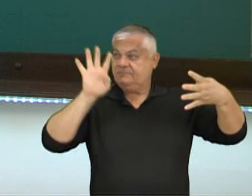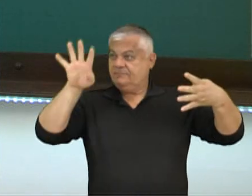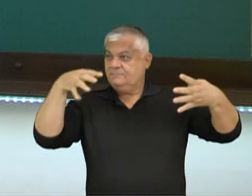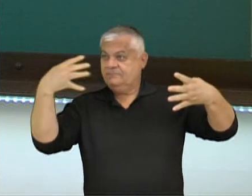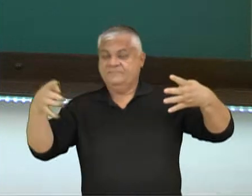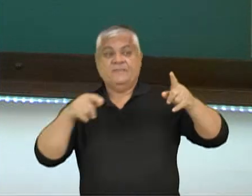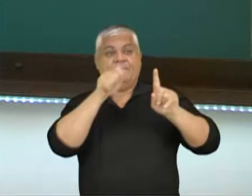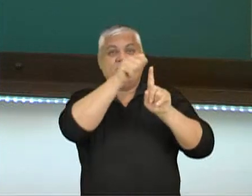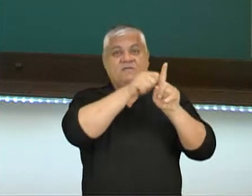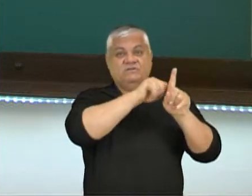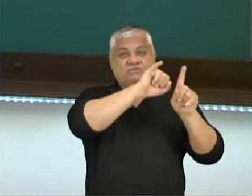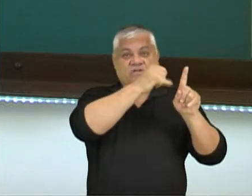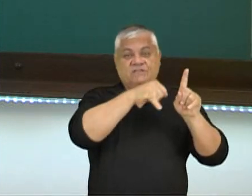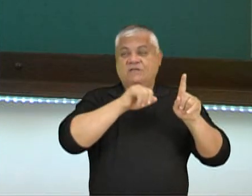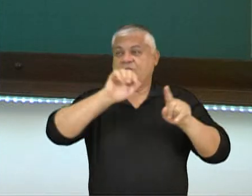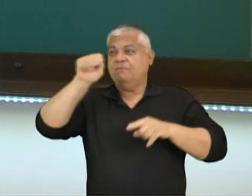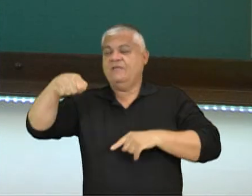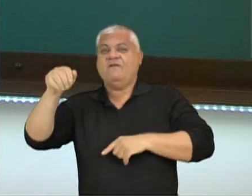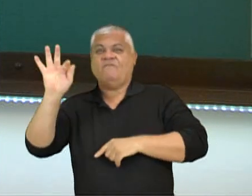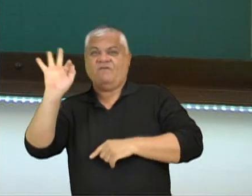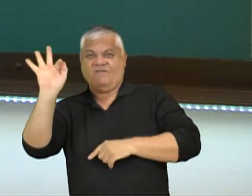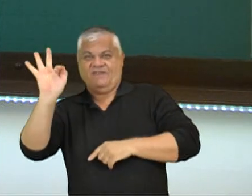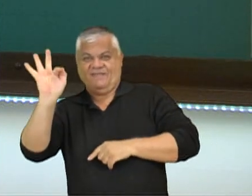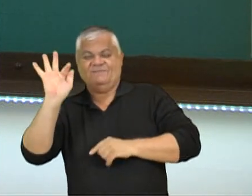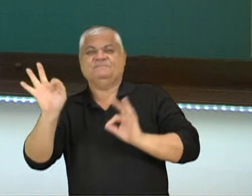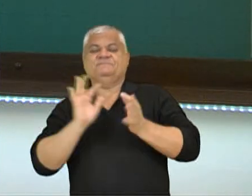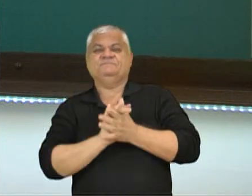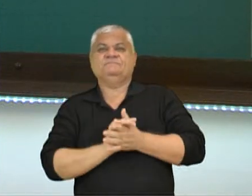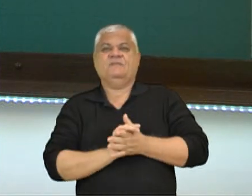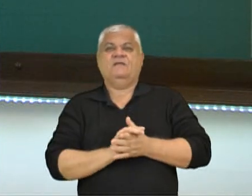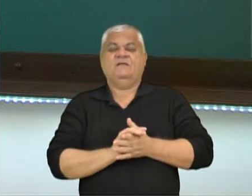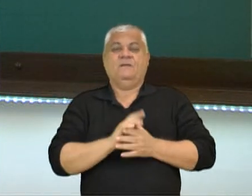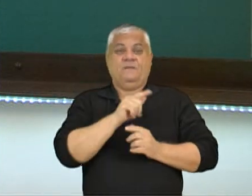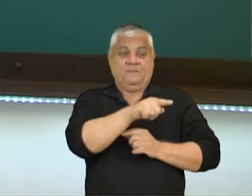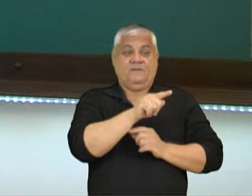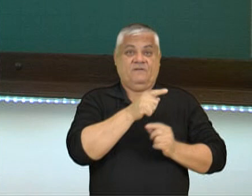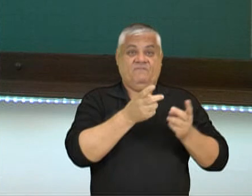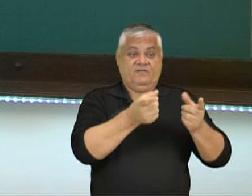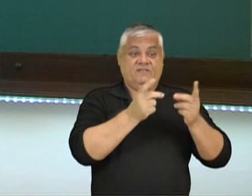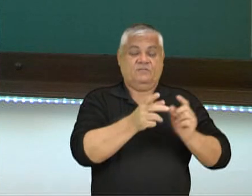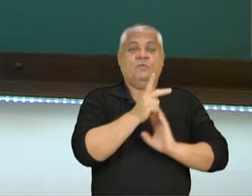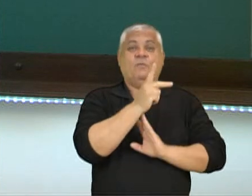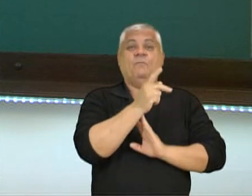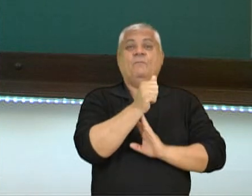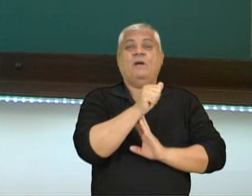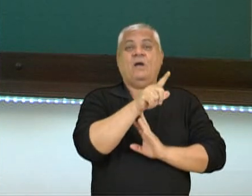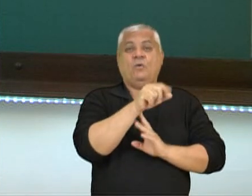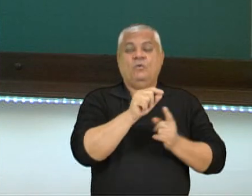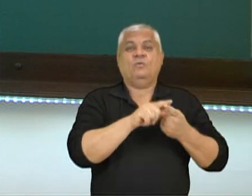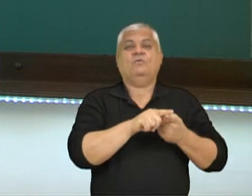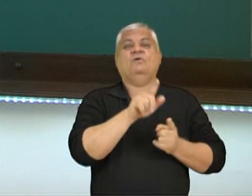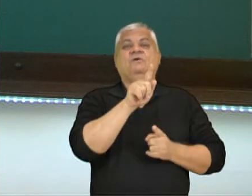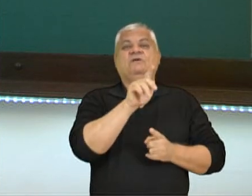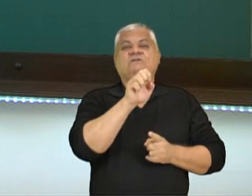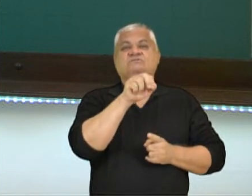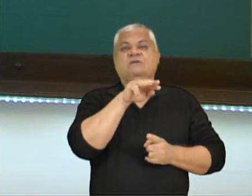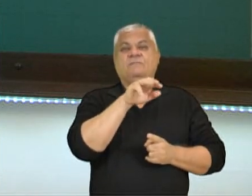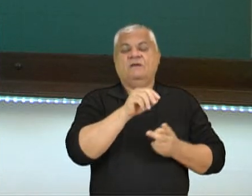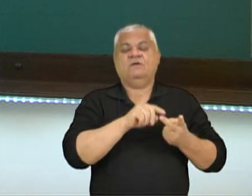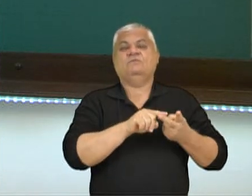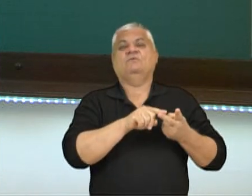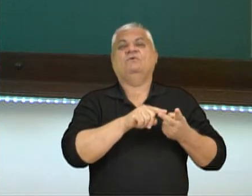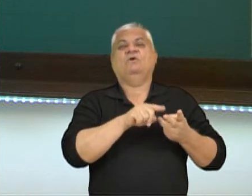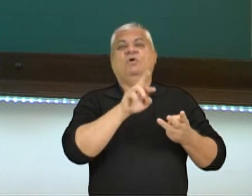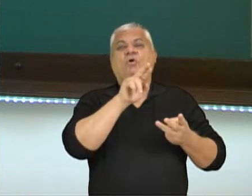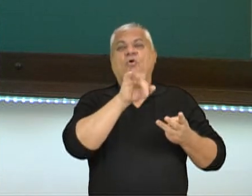de janeiro e fevereiro dos vendedores Paulo, Germano e Rodolfo em geladeiras e fogões.